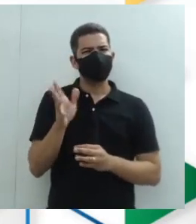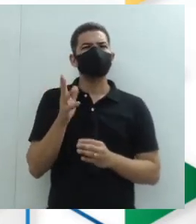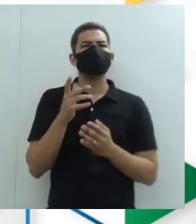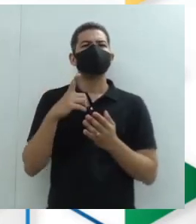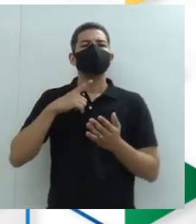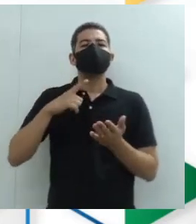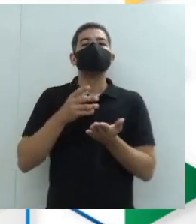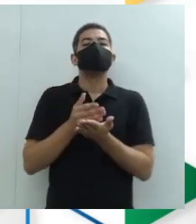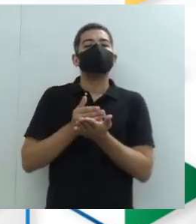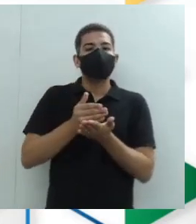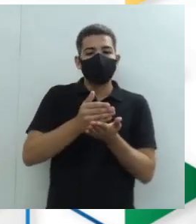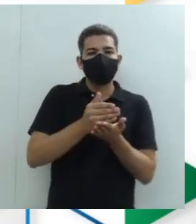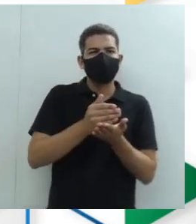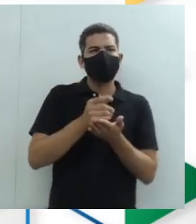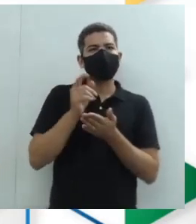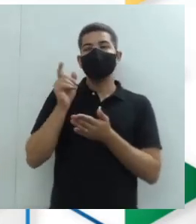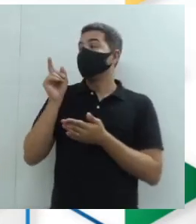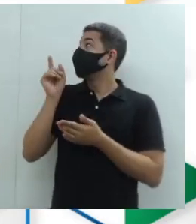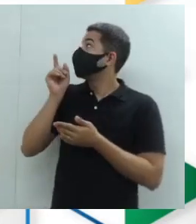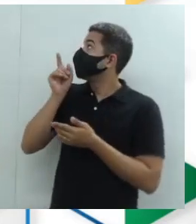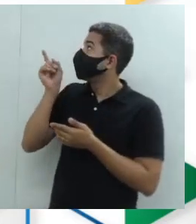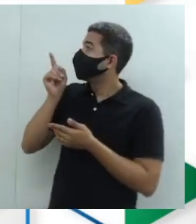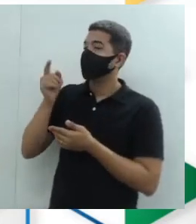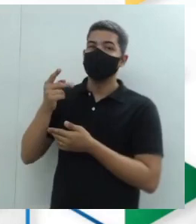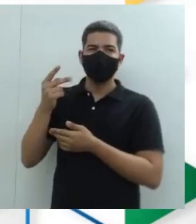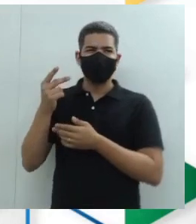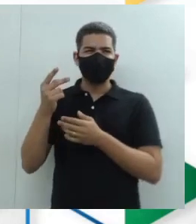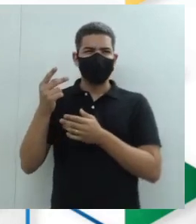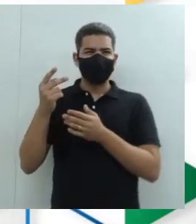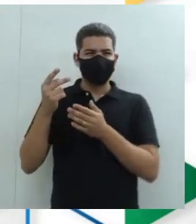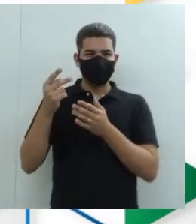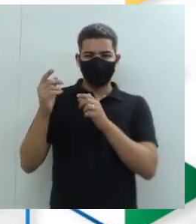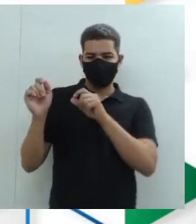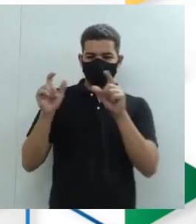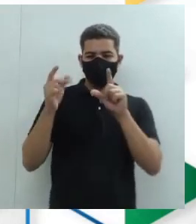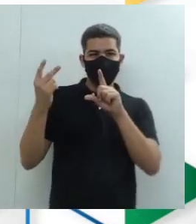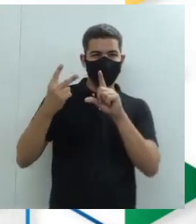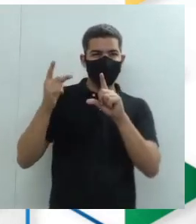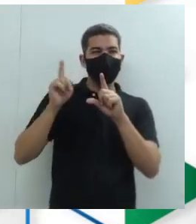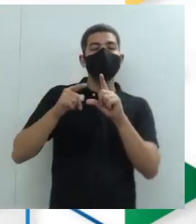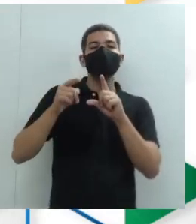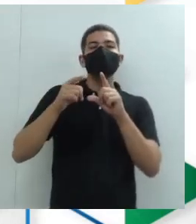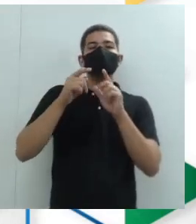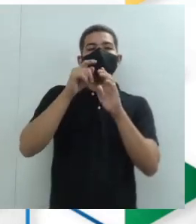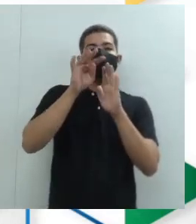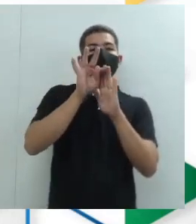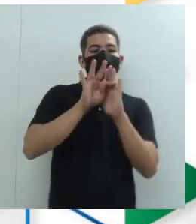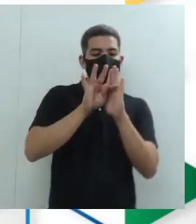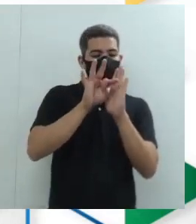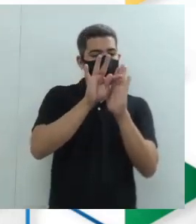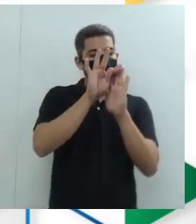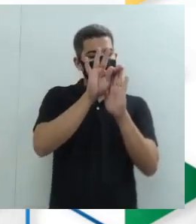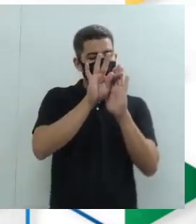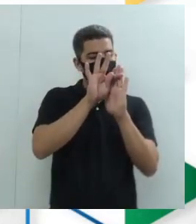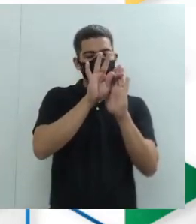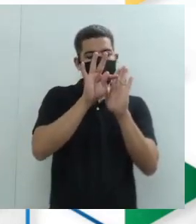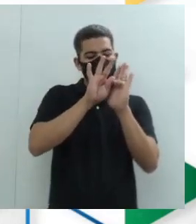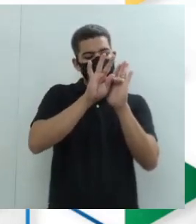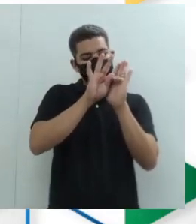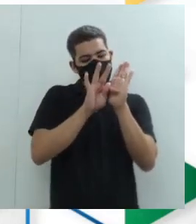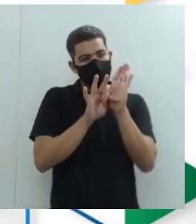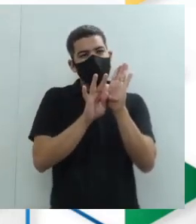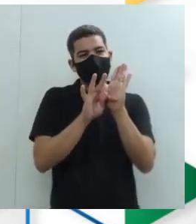que é uma continuidade de outra coisa que já foi produzida anteriormente, que já foi lida